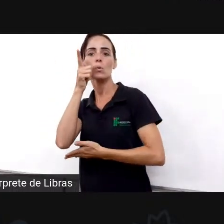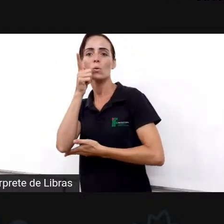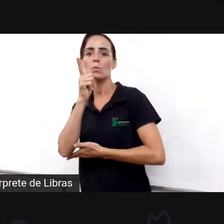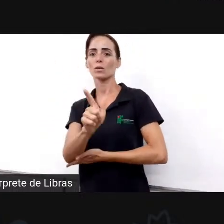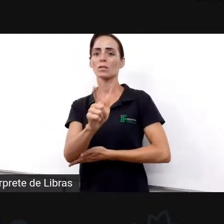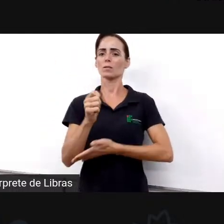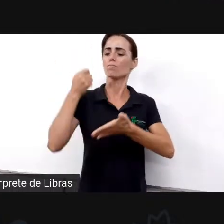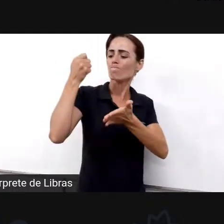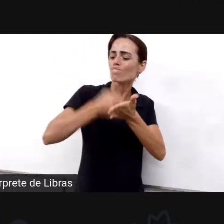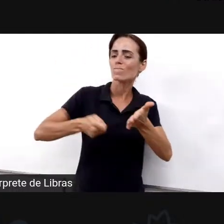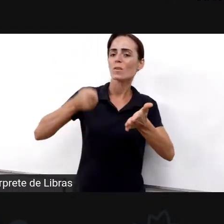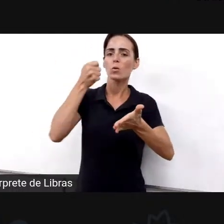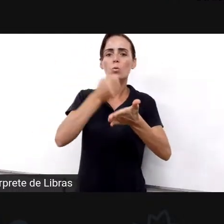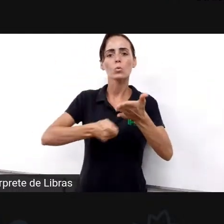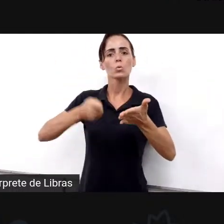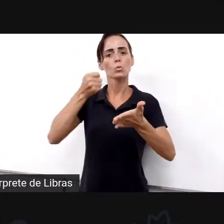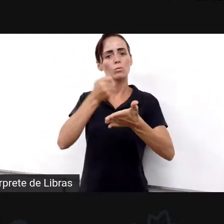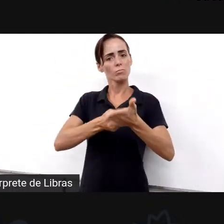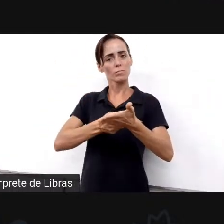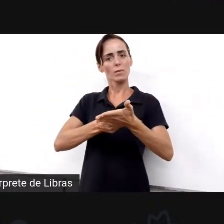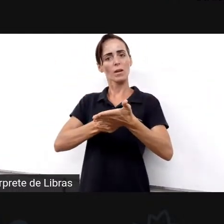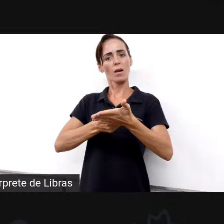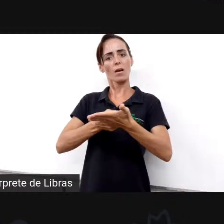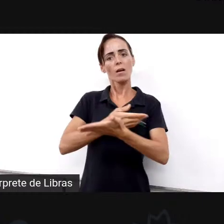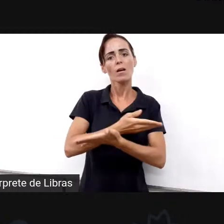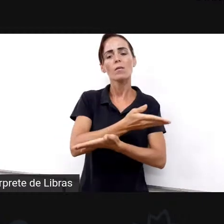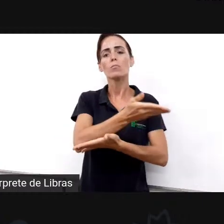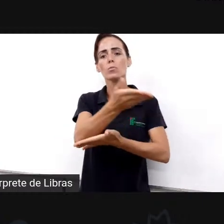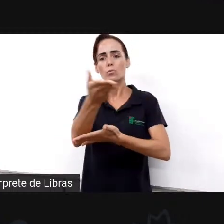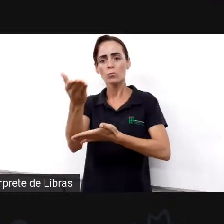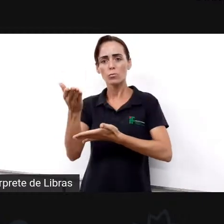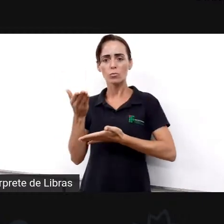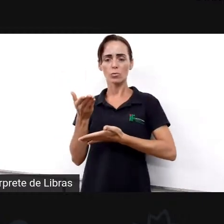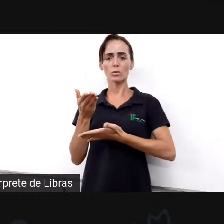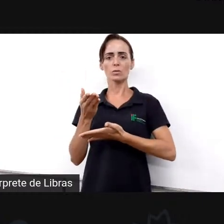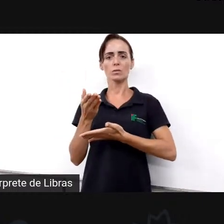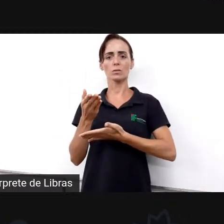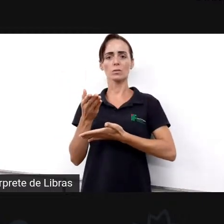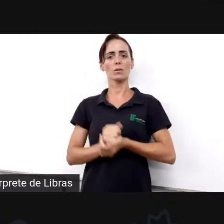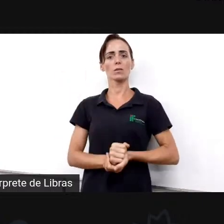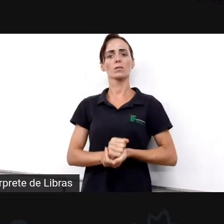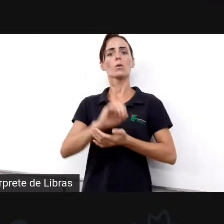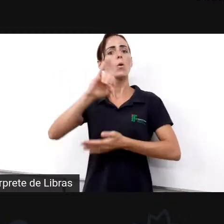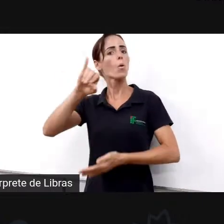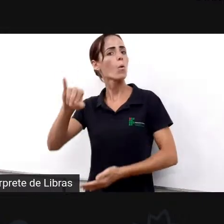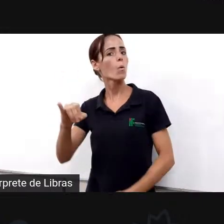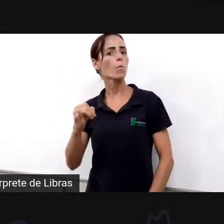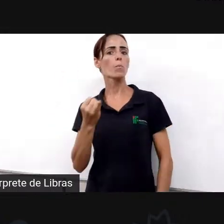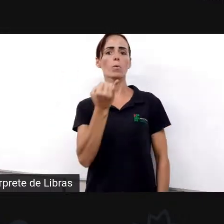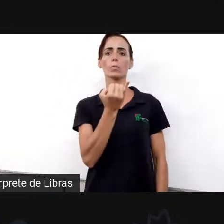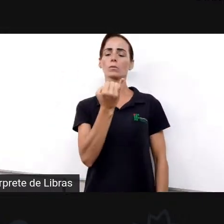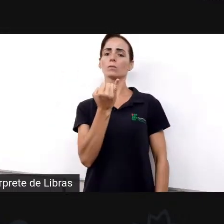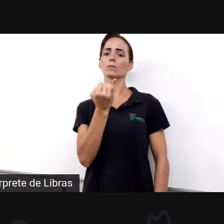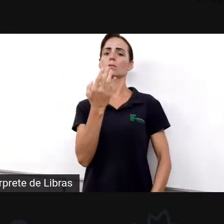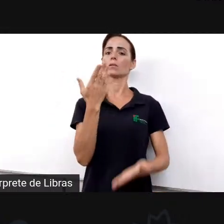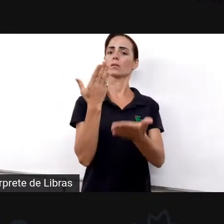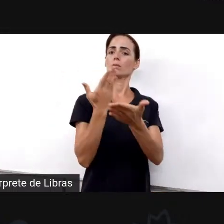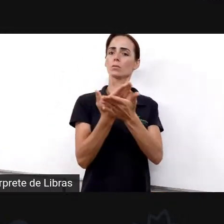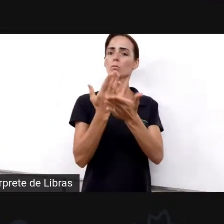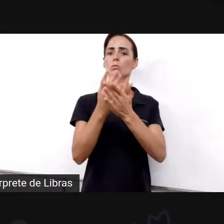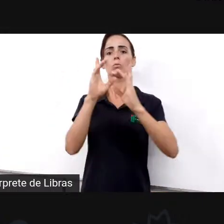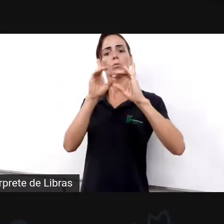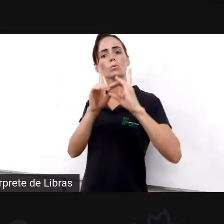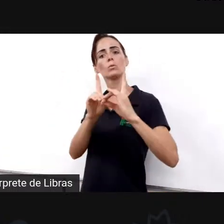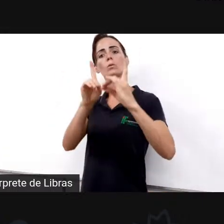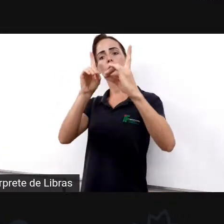de oferecer à nossa população esta oportunidade de estudo à distância.